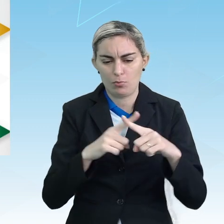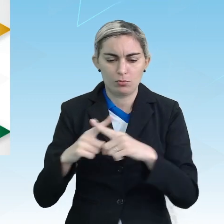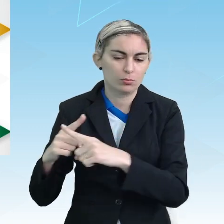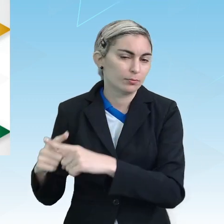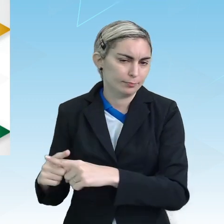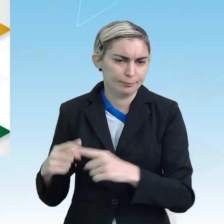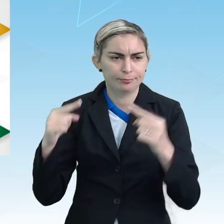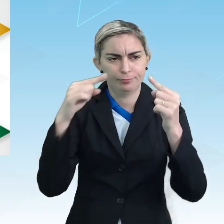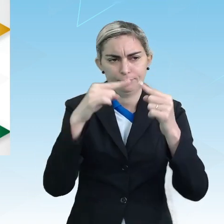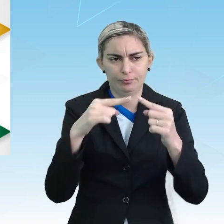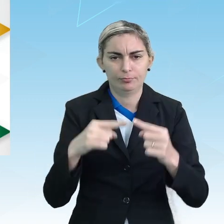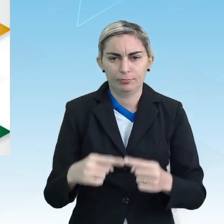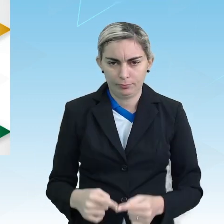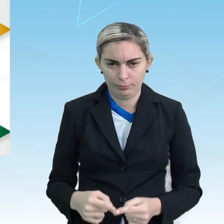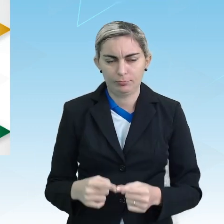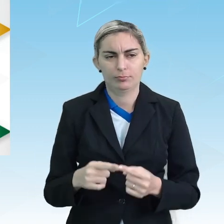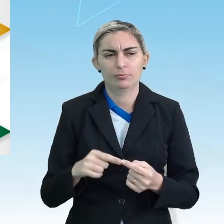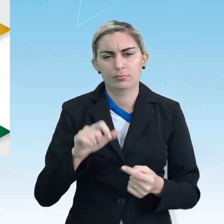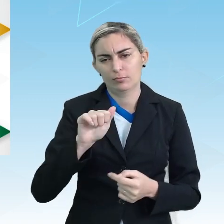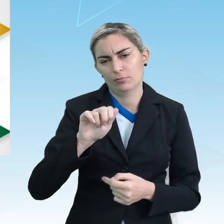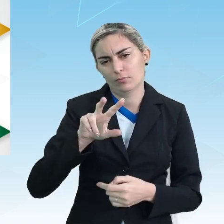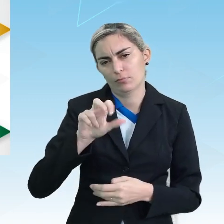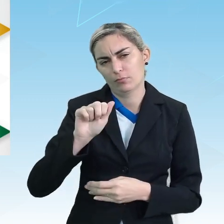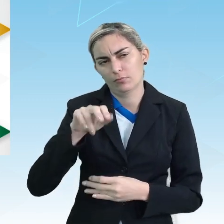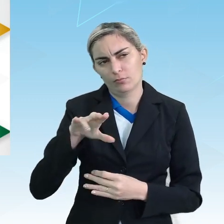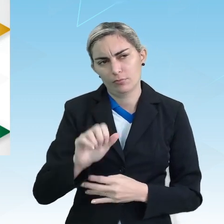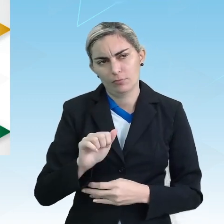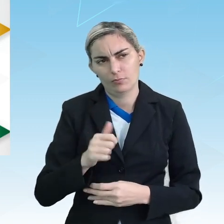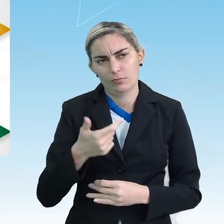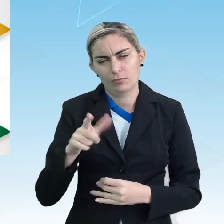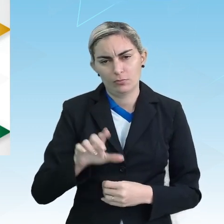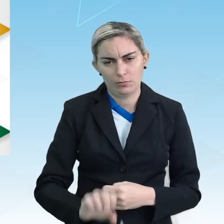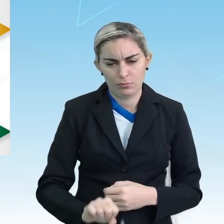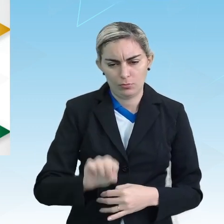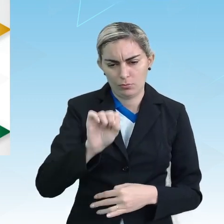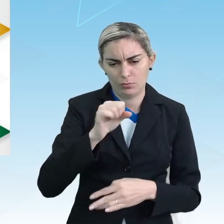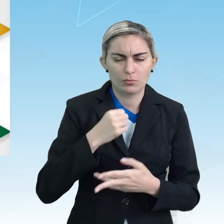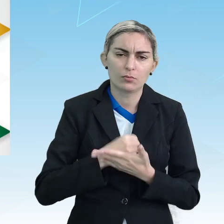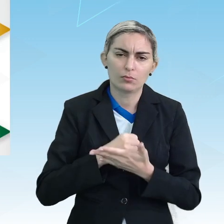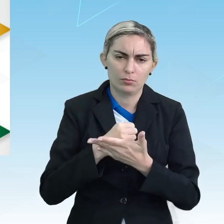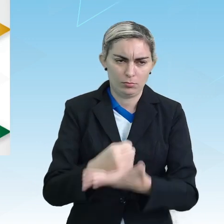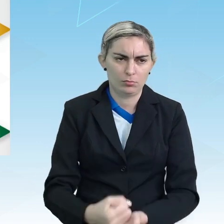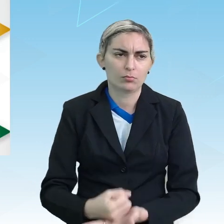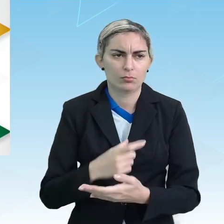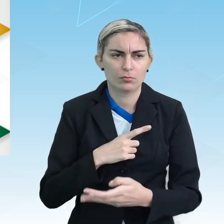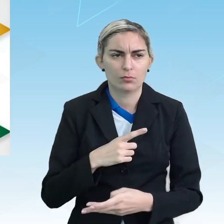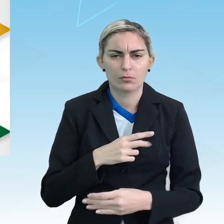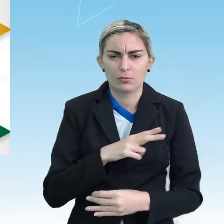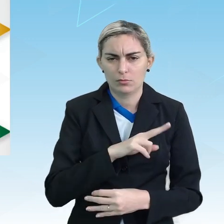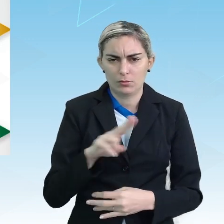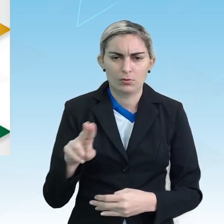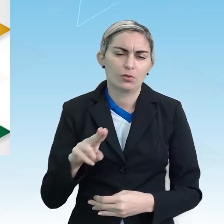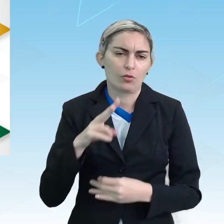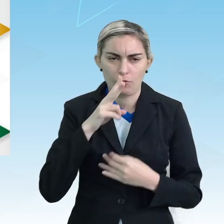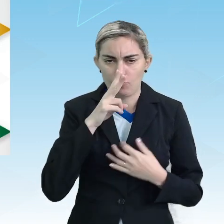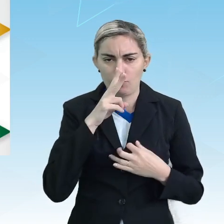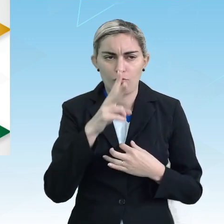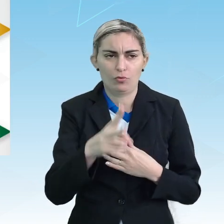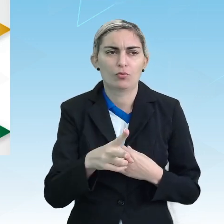e aplicada pela alavanca de outro lado do ponto de apoio, que aí a gente vai chamar de